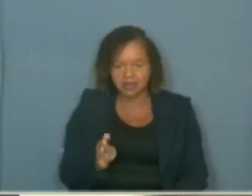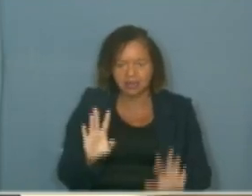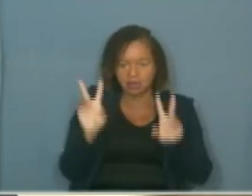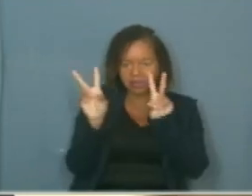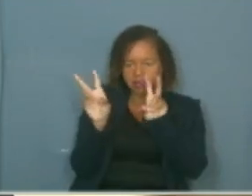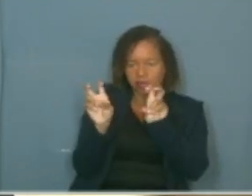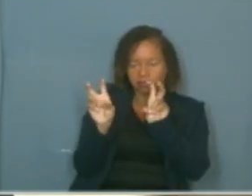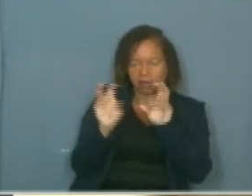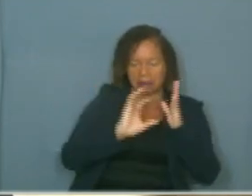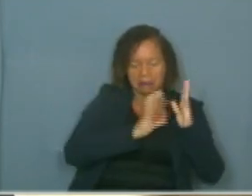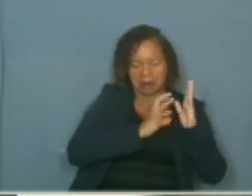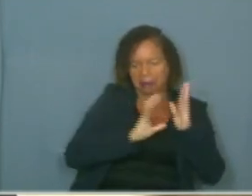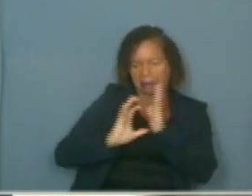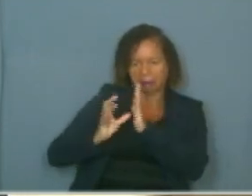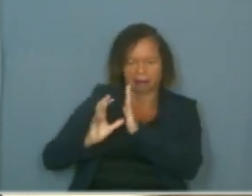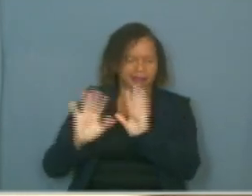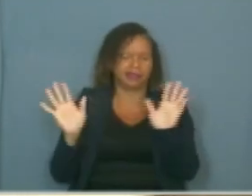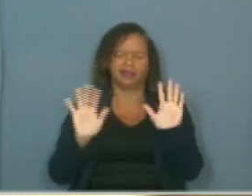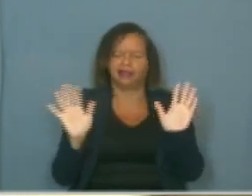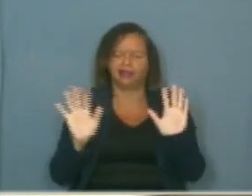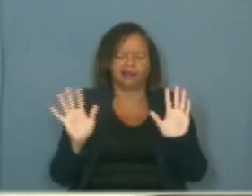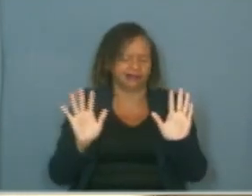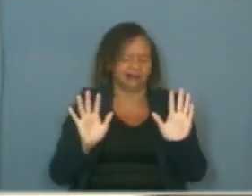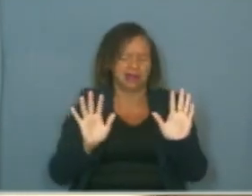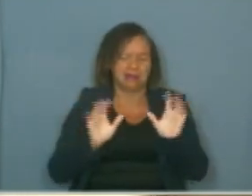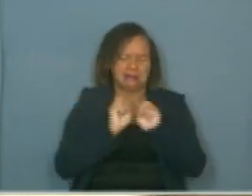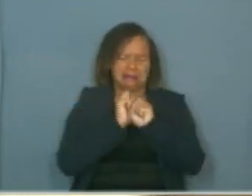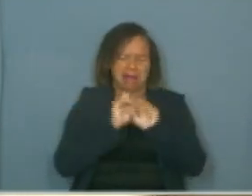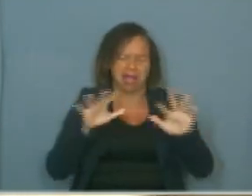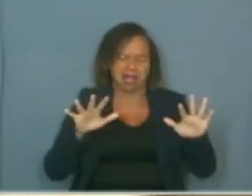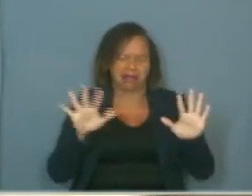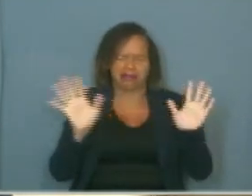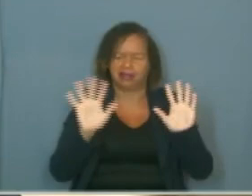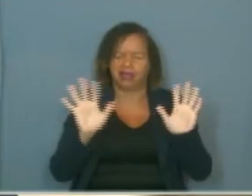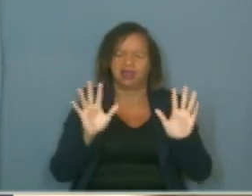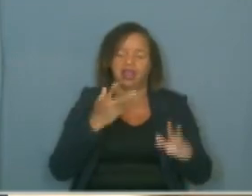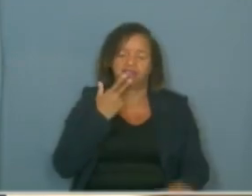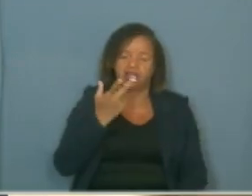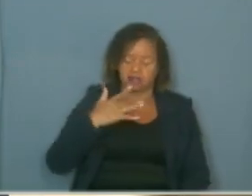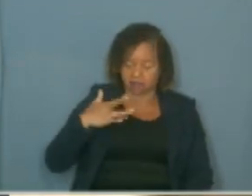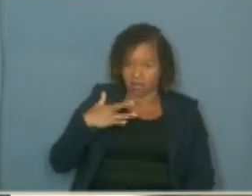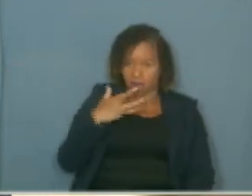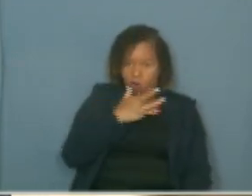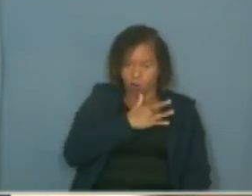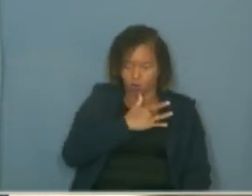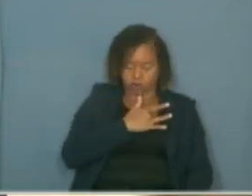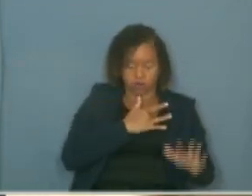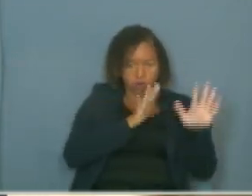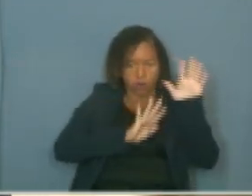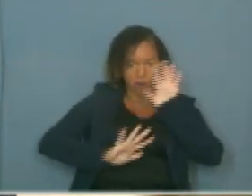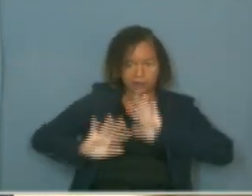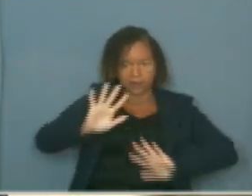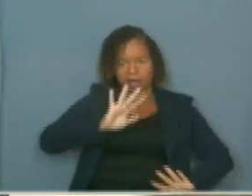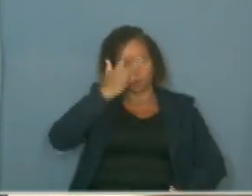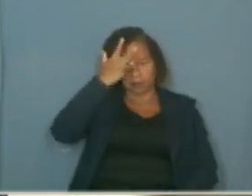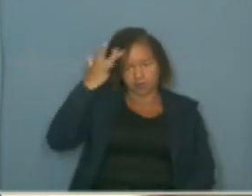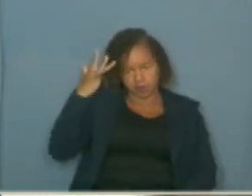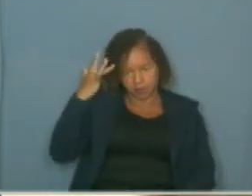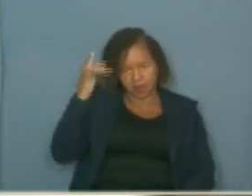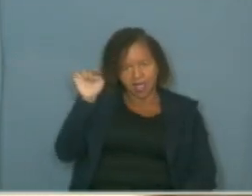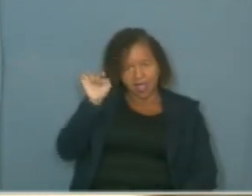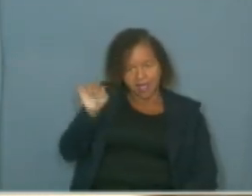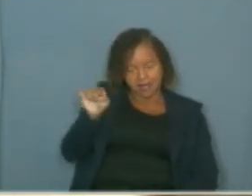tema partidário, que esse não é um tema que polariza. Quando a gente fala de saúde, quando a gente fala do cuidado com as pessoas,